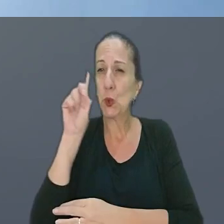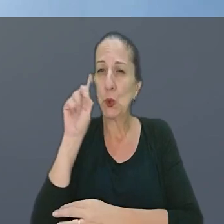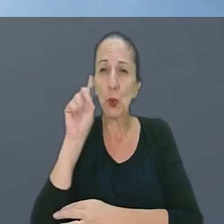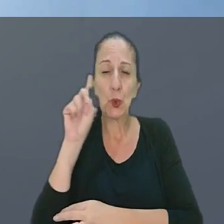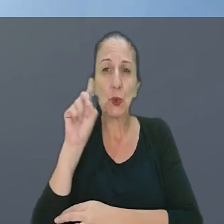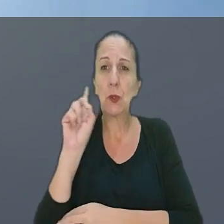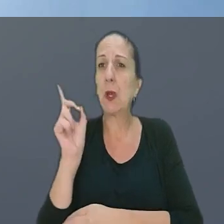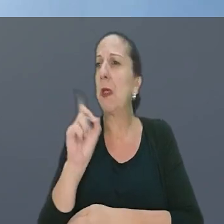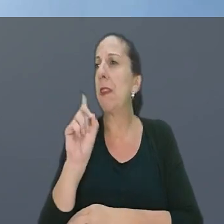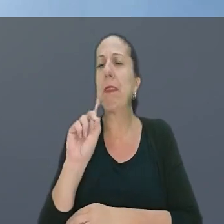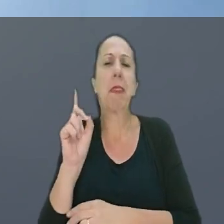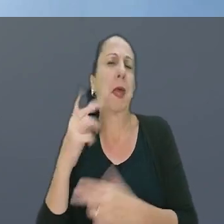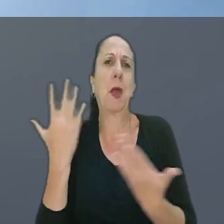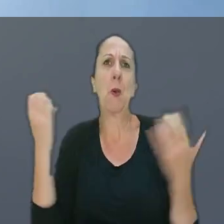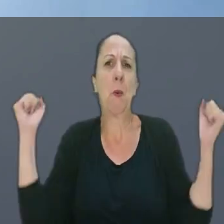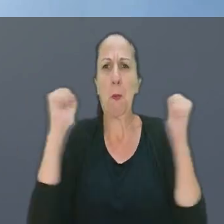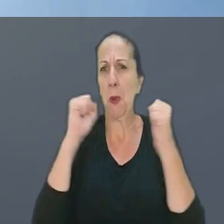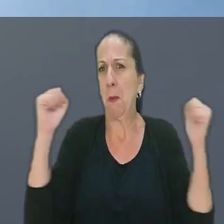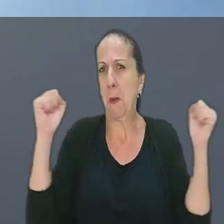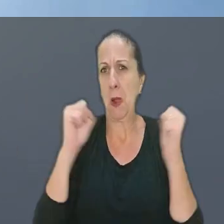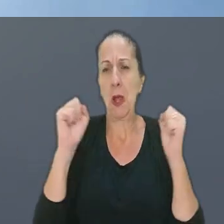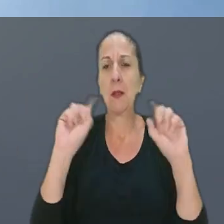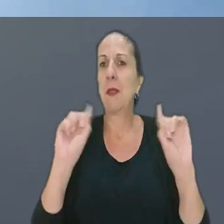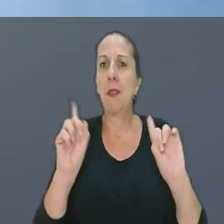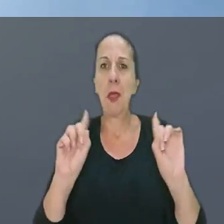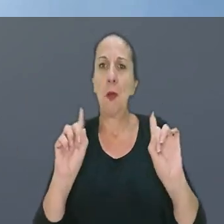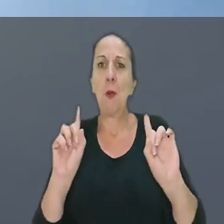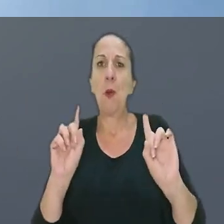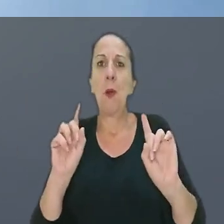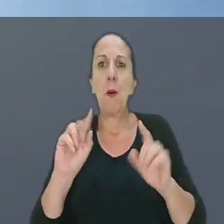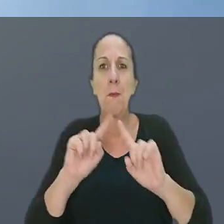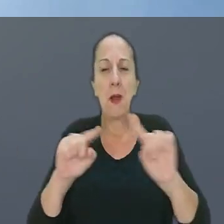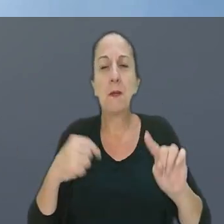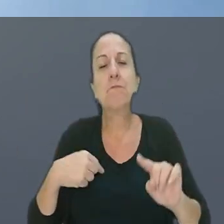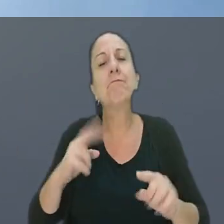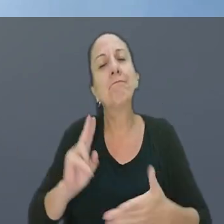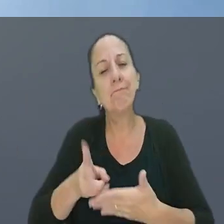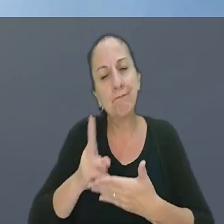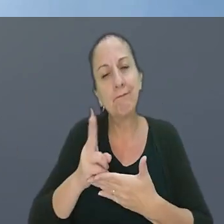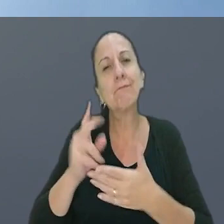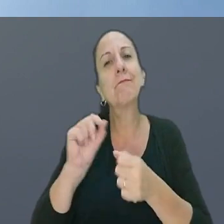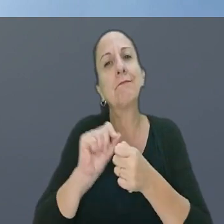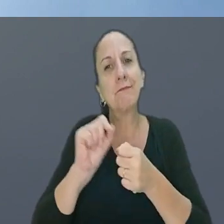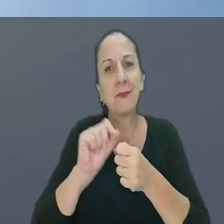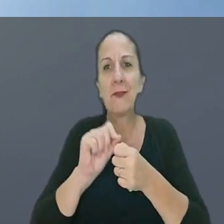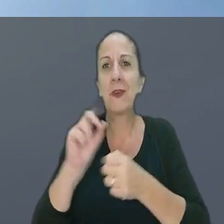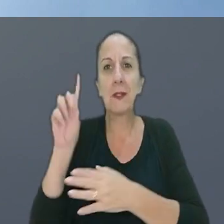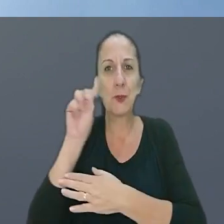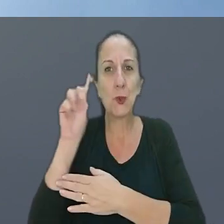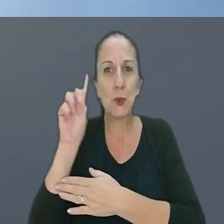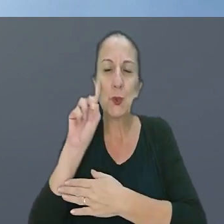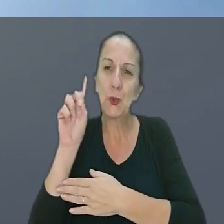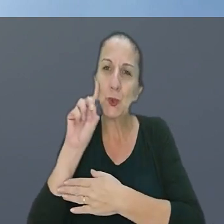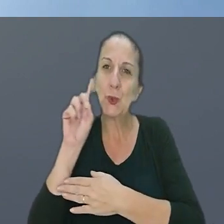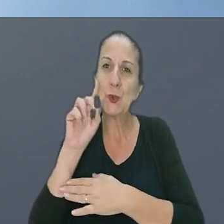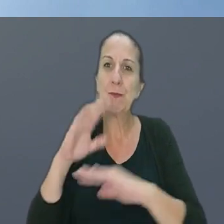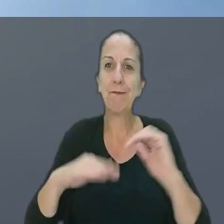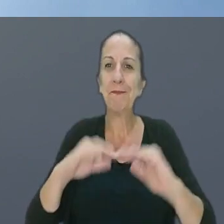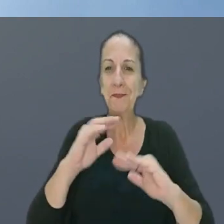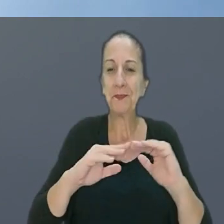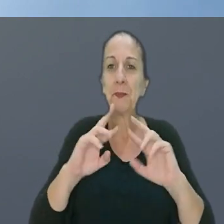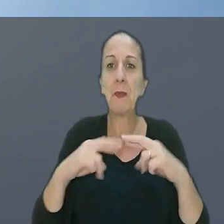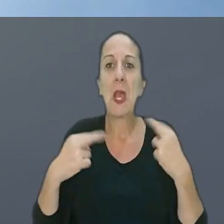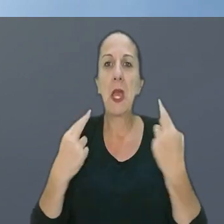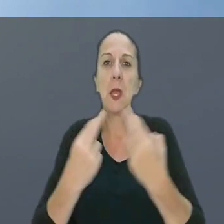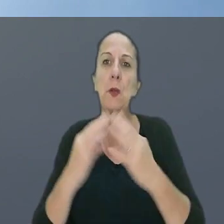estou em atividade, não sou assim nenhuma atleta, né, de performática, mas eu estou no meu ritmo, eu faço minhas atividades todos os dias